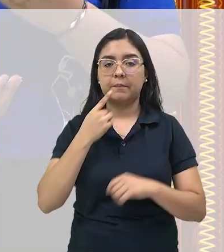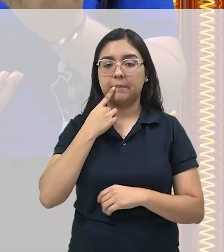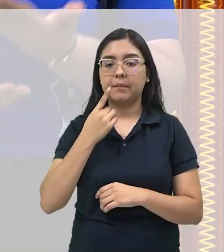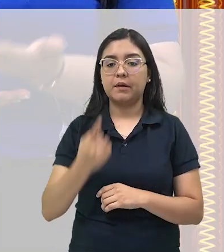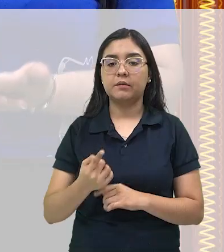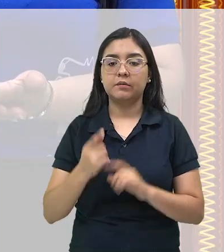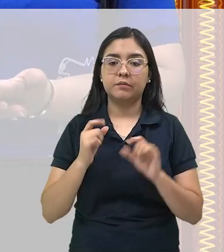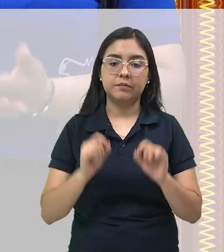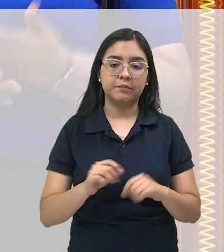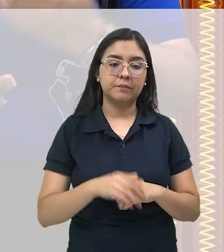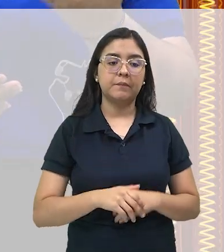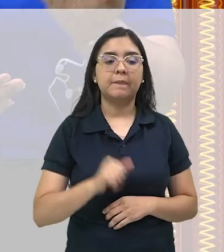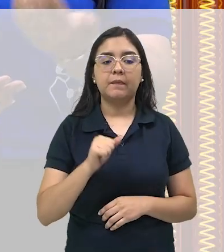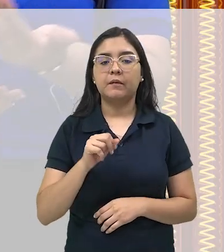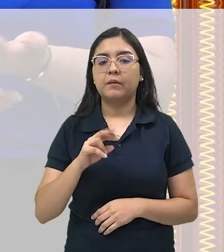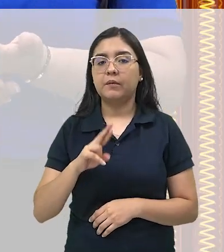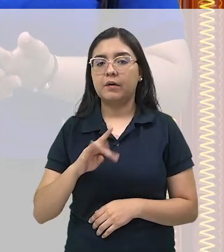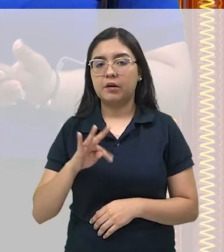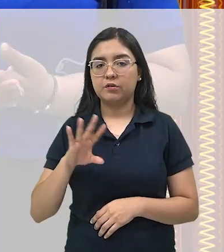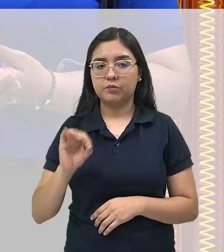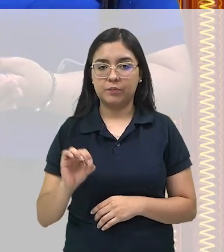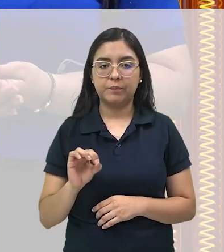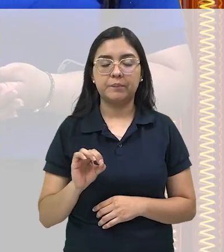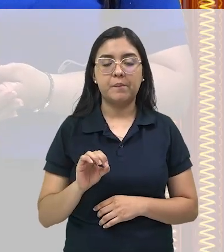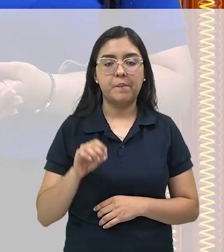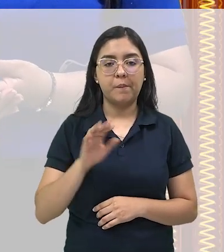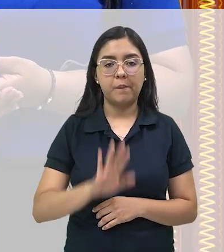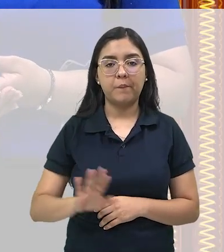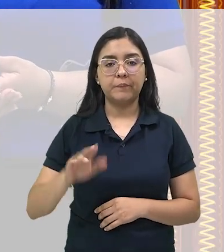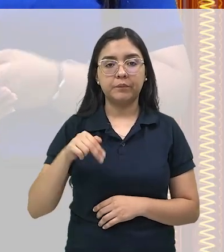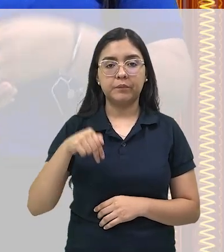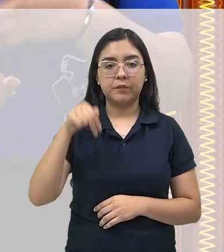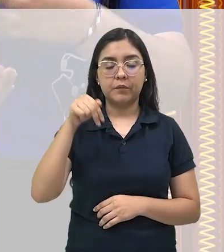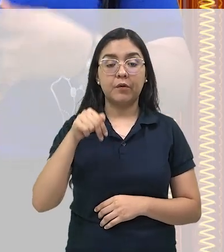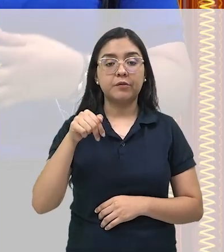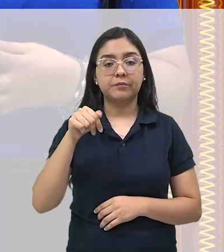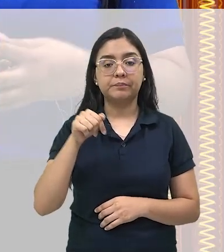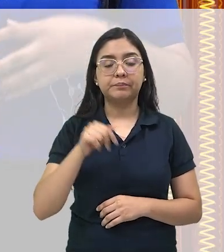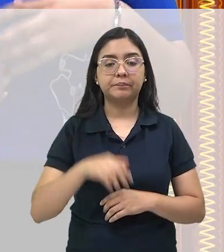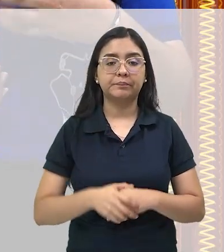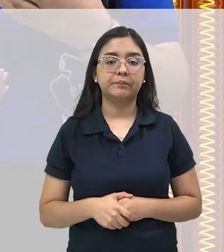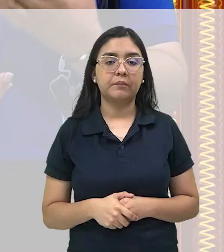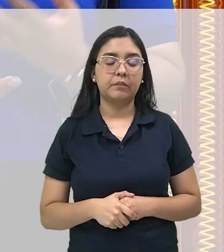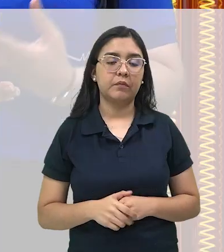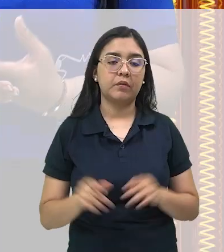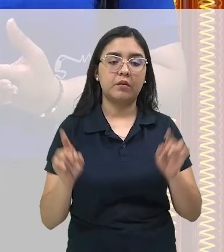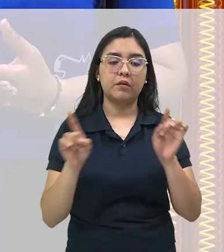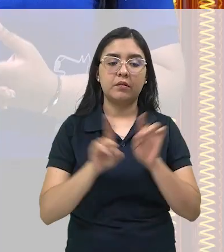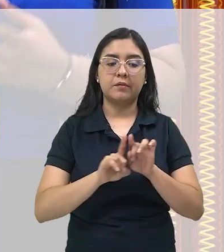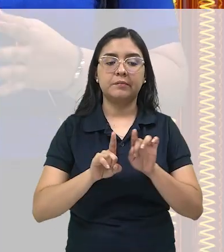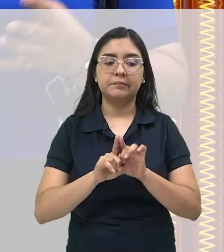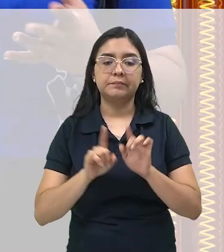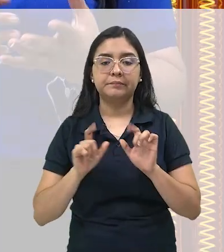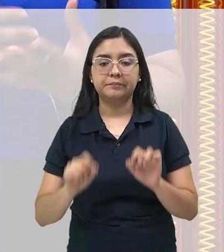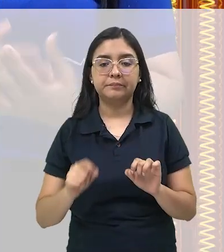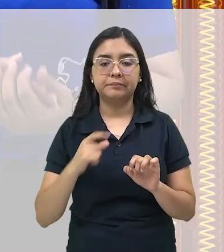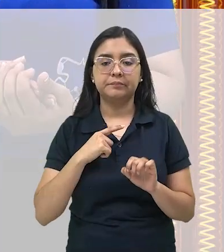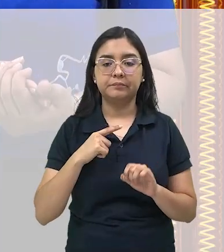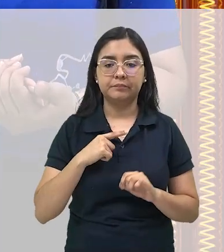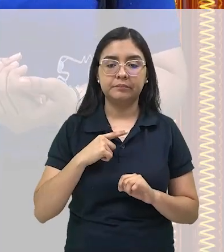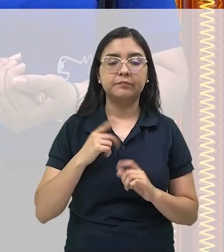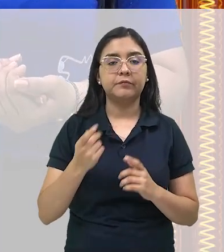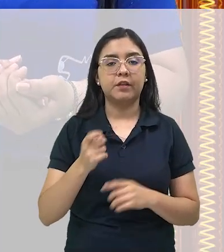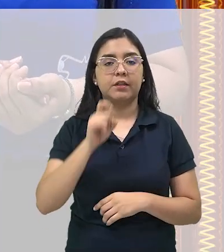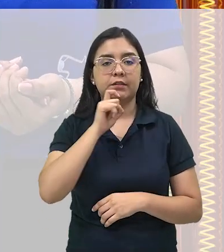proximidade ao Ártico, né? Ou seja, está na região norte do nosso planeta, tendo então grande parte do seu solo